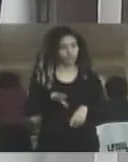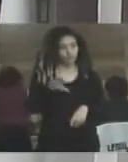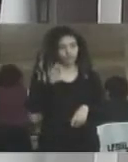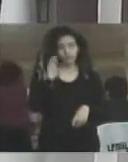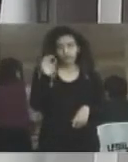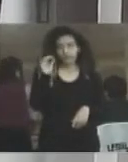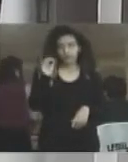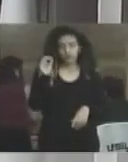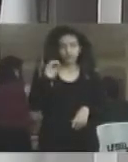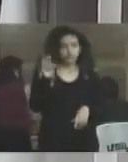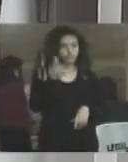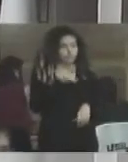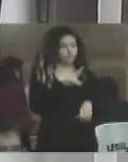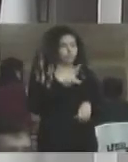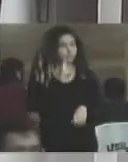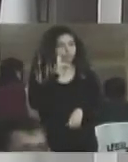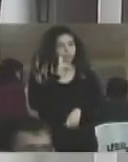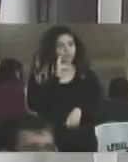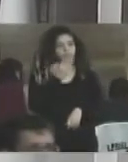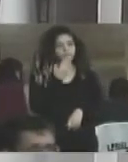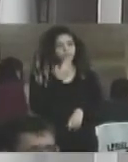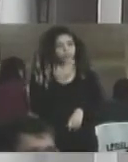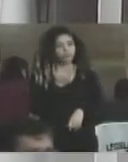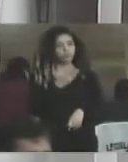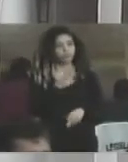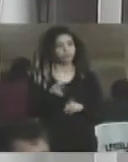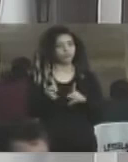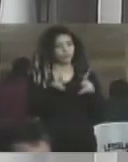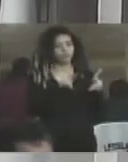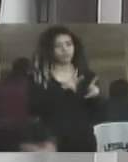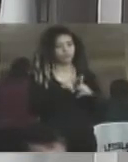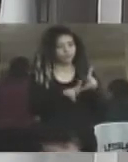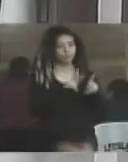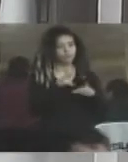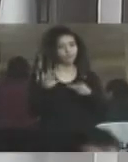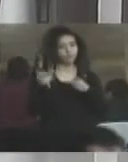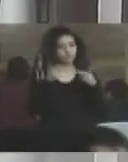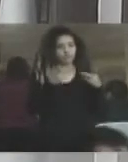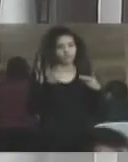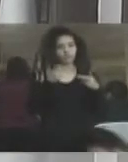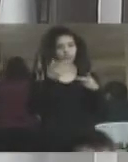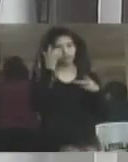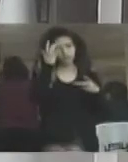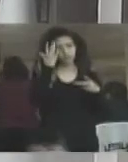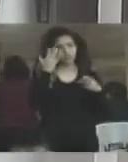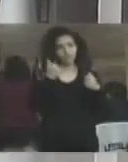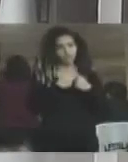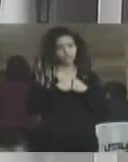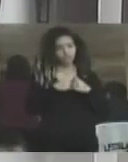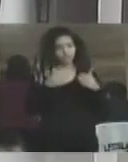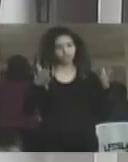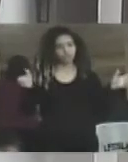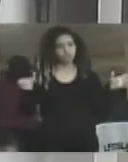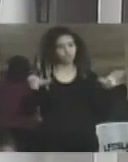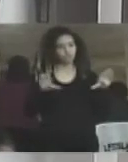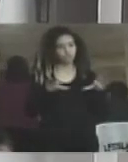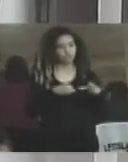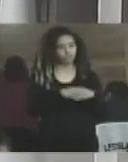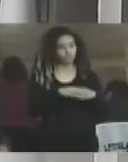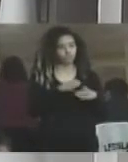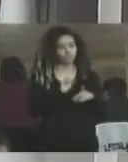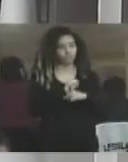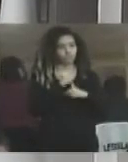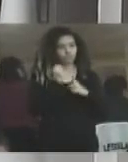Rosa. Né, e pedir à população que venha nos visitar amanhã, vai ser a nossa abertura, através da Comissão